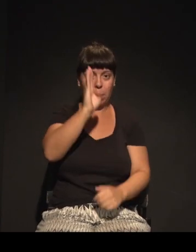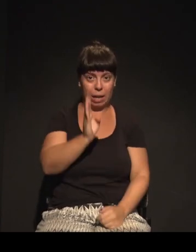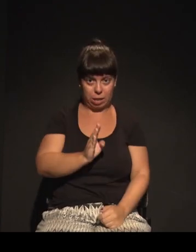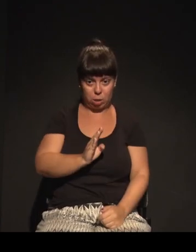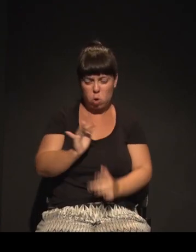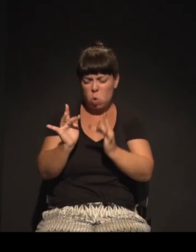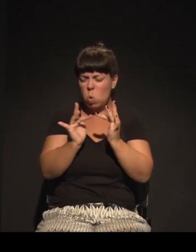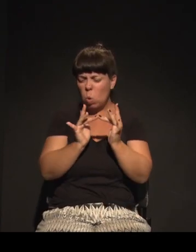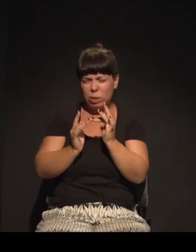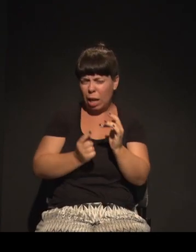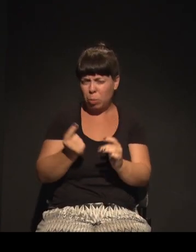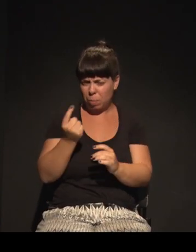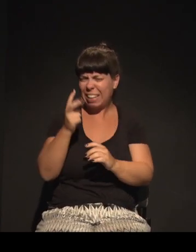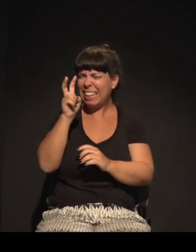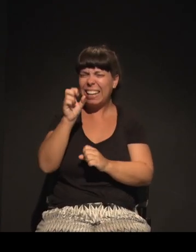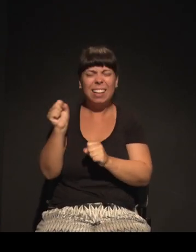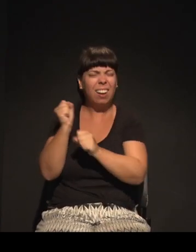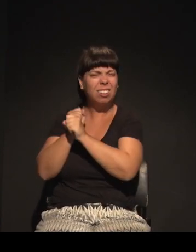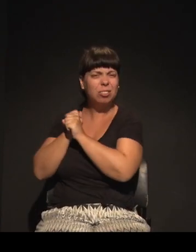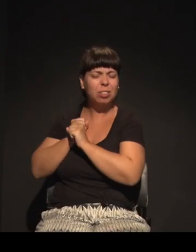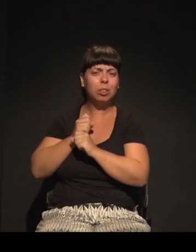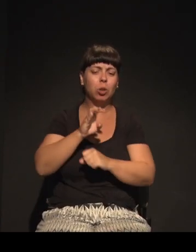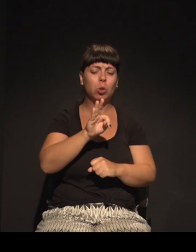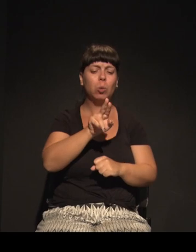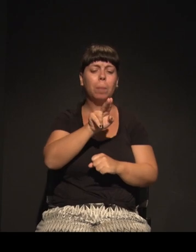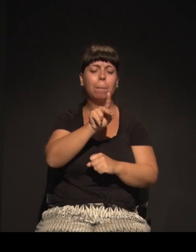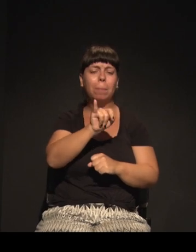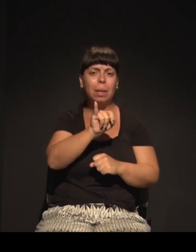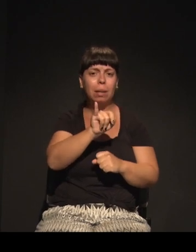composto pd173074